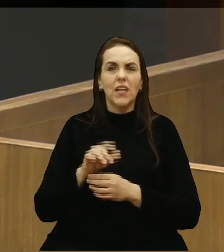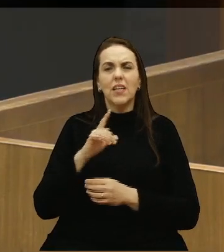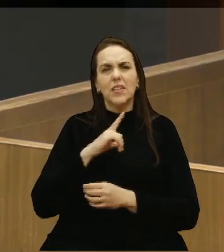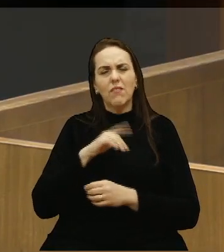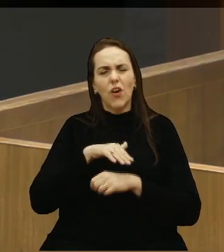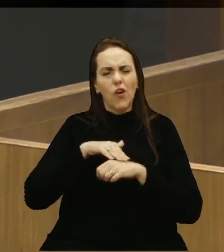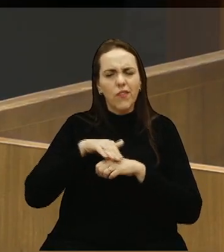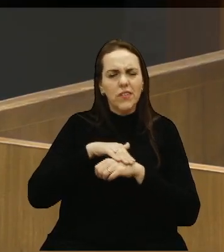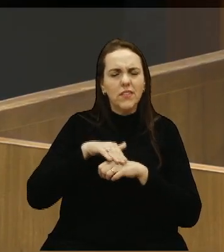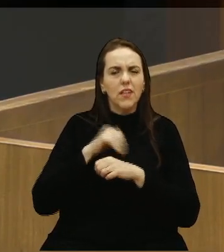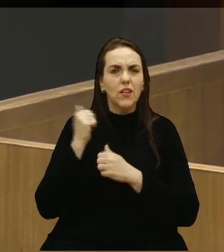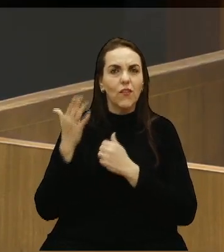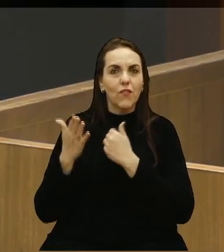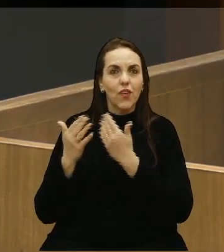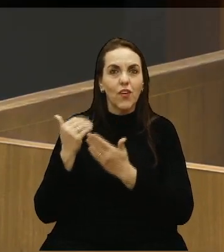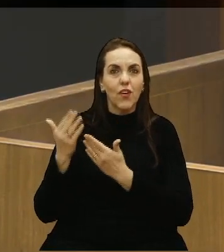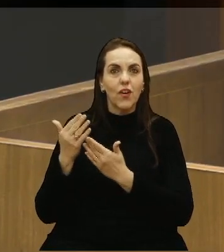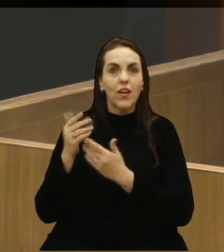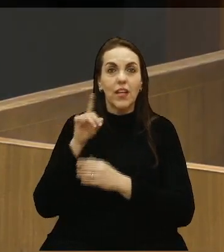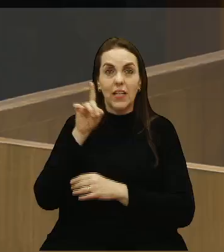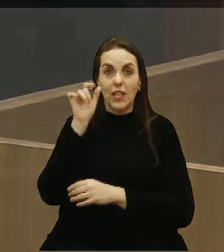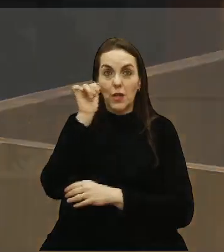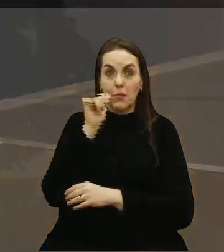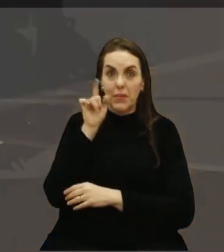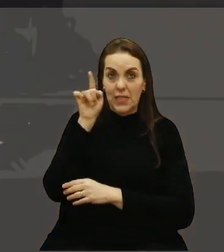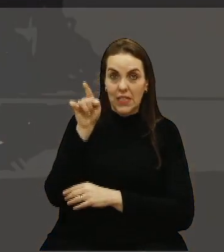ali fora e daqui a pouco essa menina aí, ó.